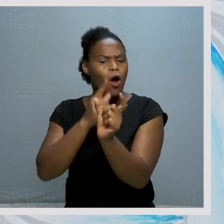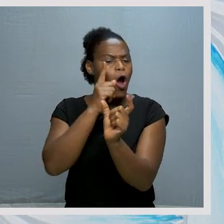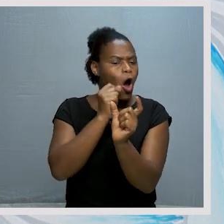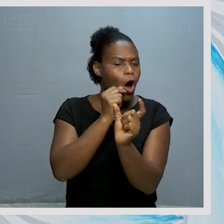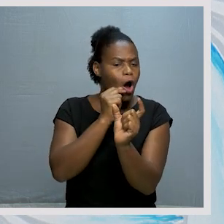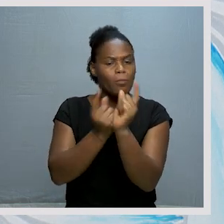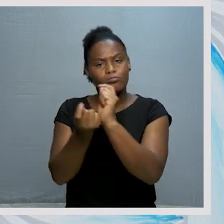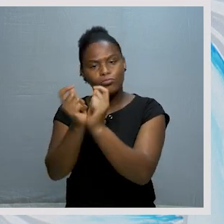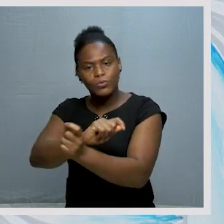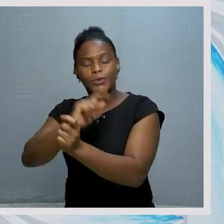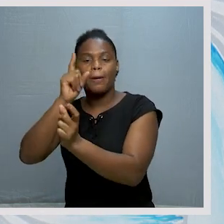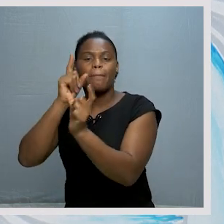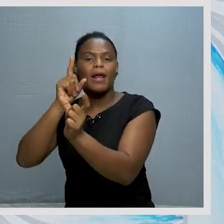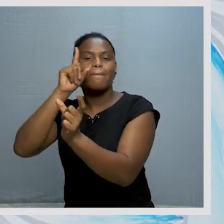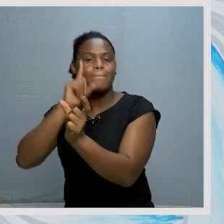aula de hoje. Entenderam?